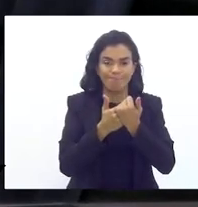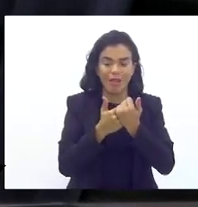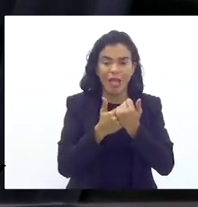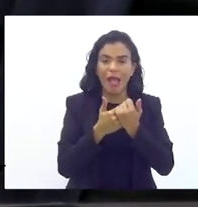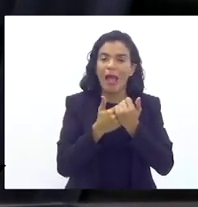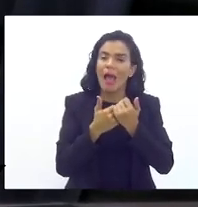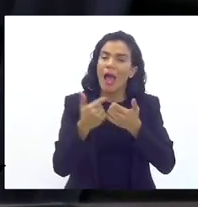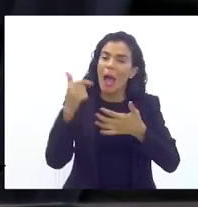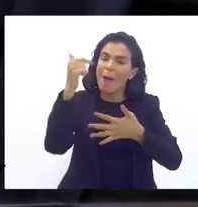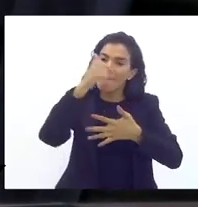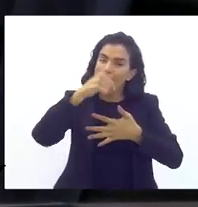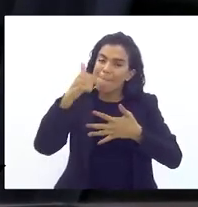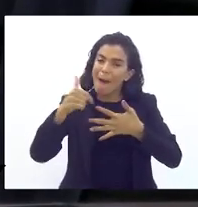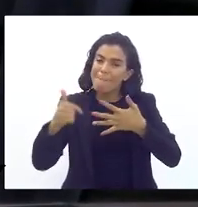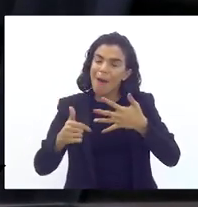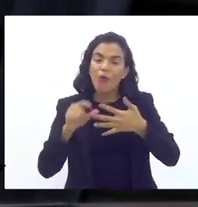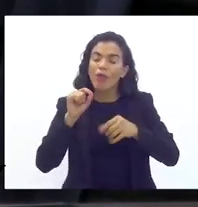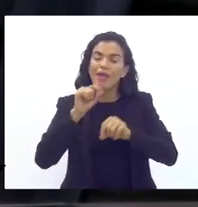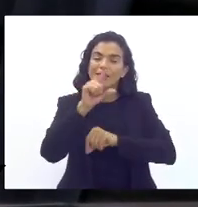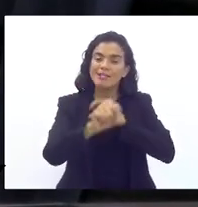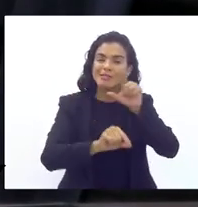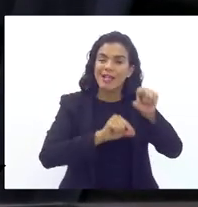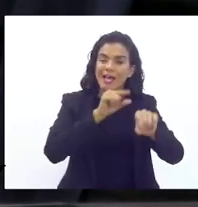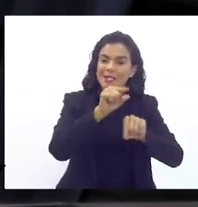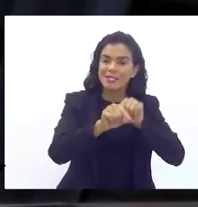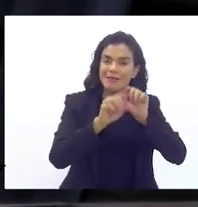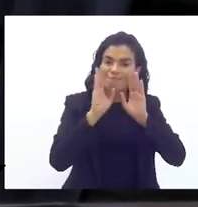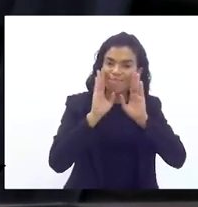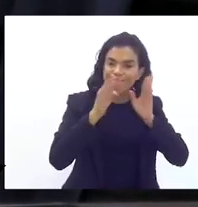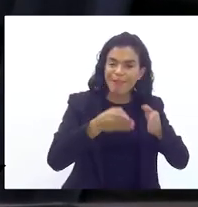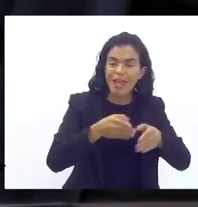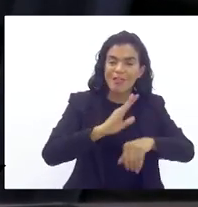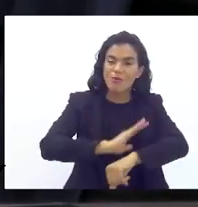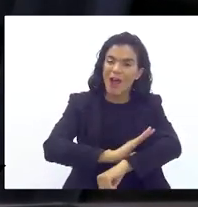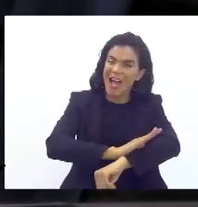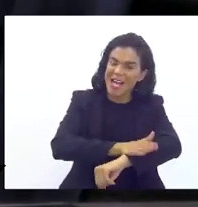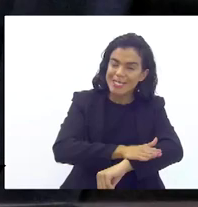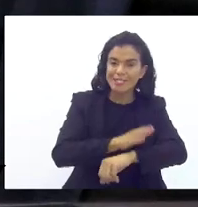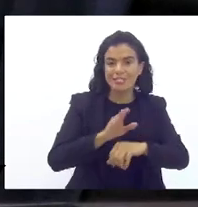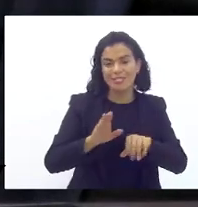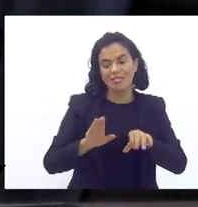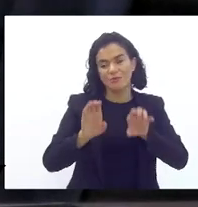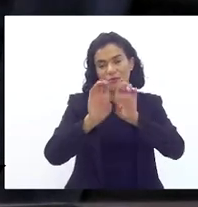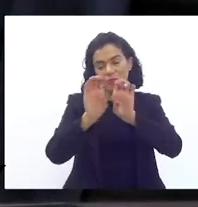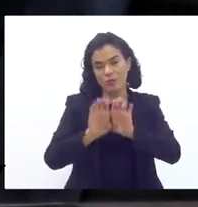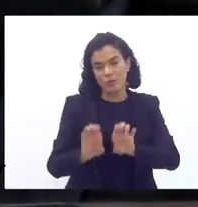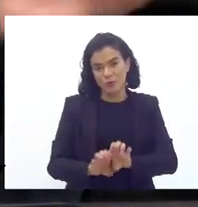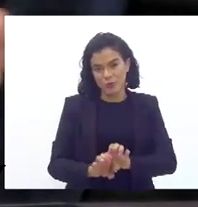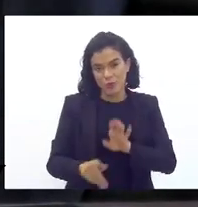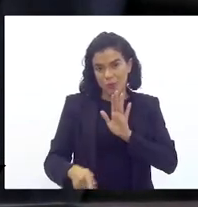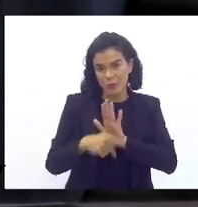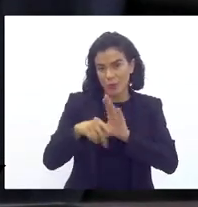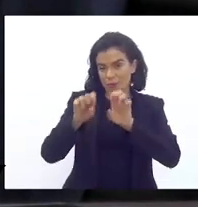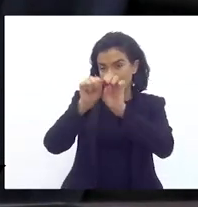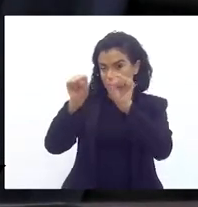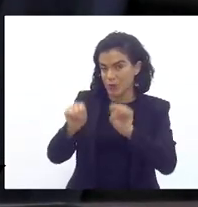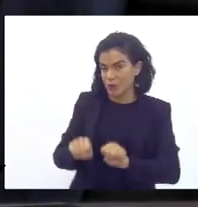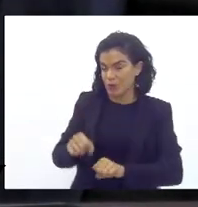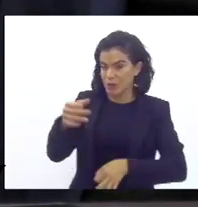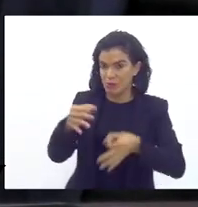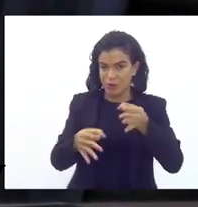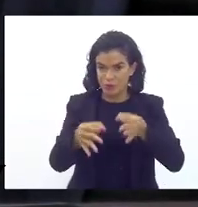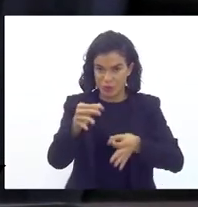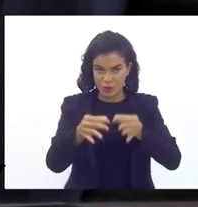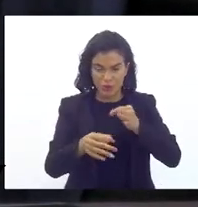marcas da seletividade e do racismo estrutural do sistema da